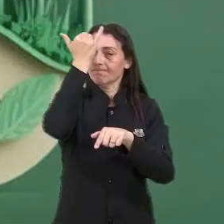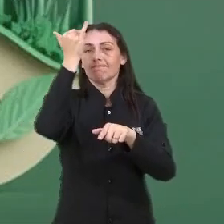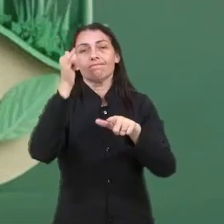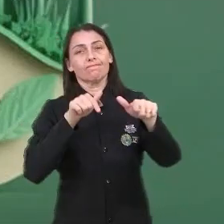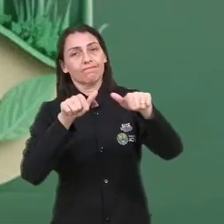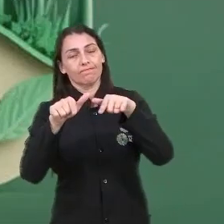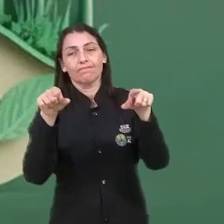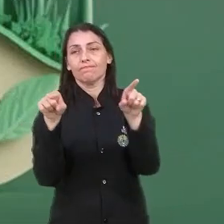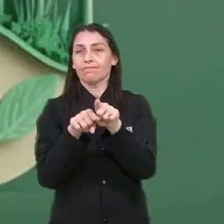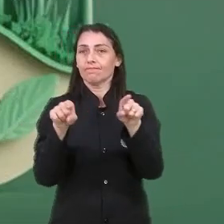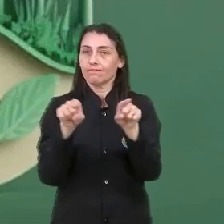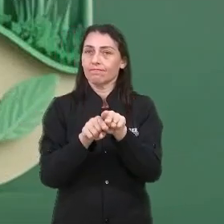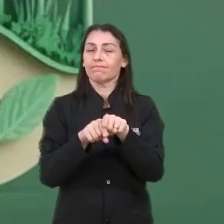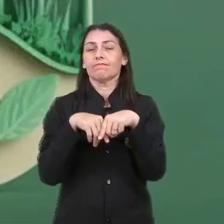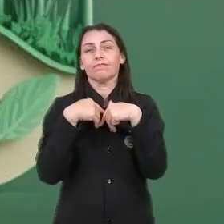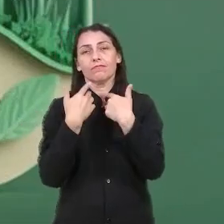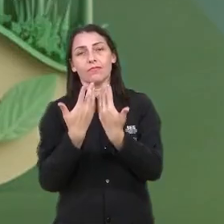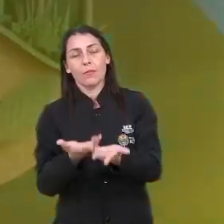eles também